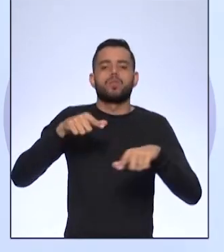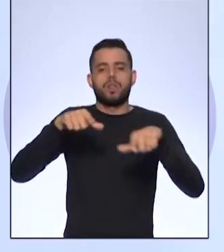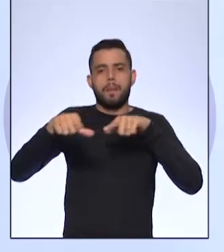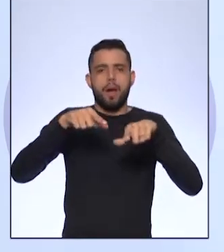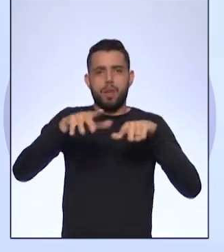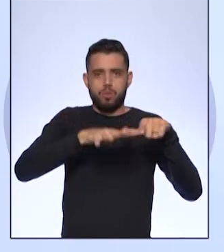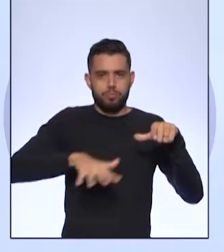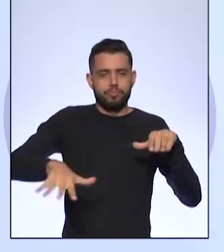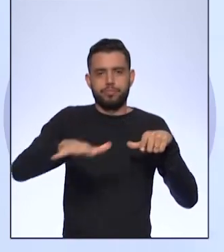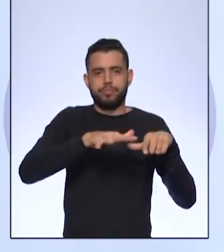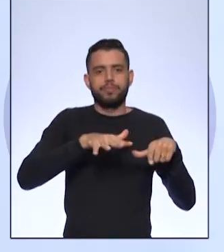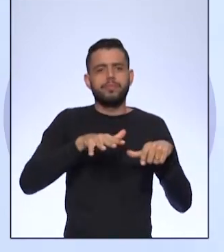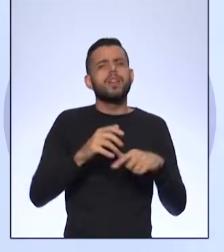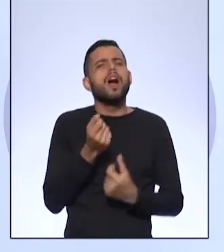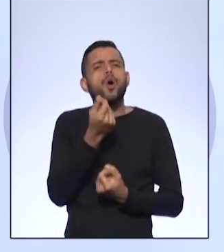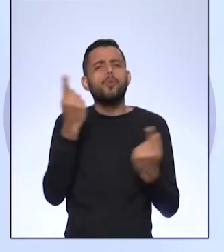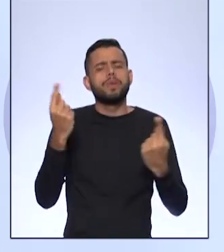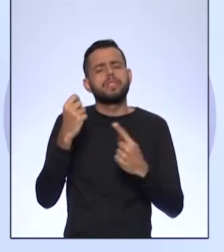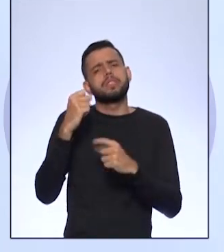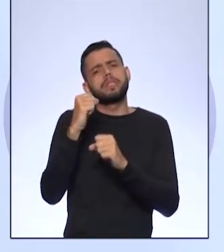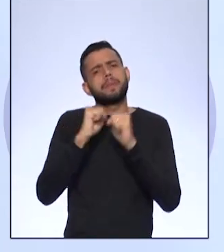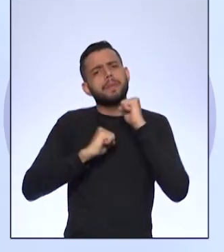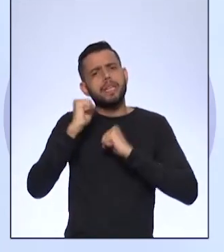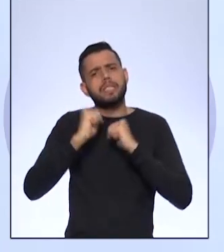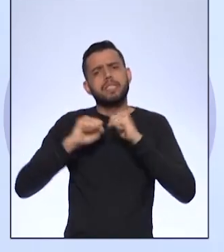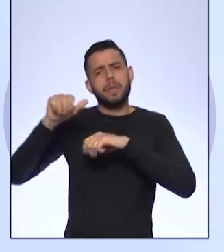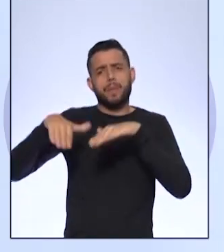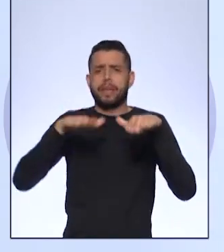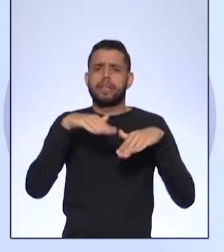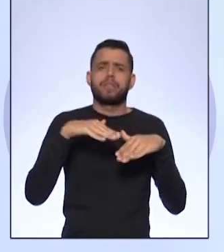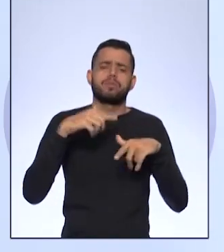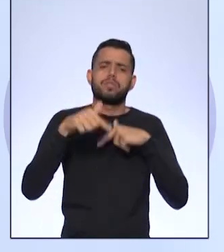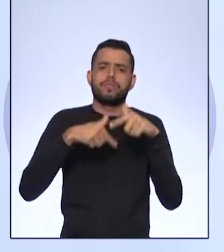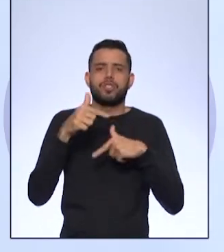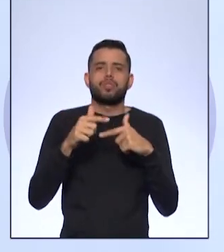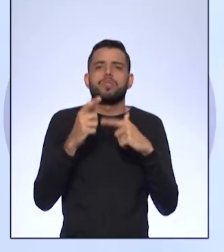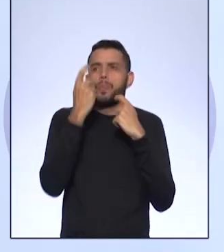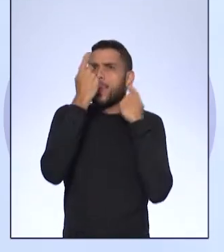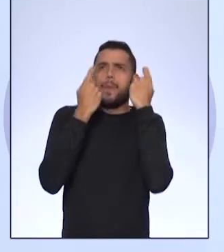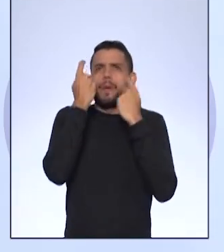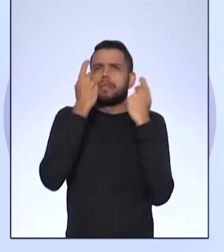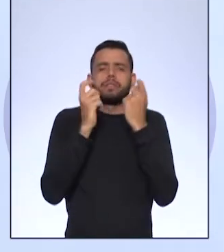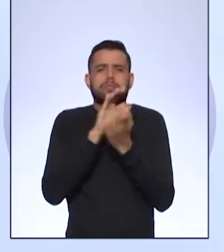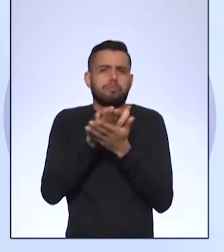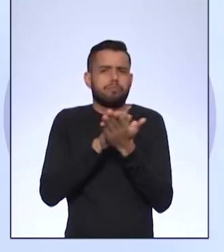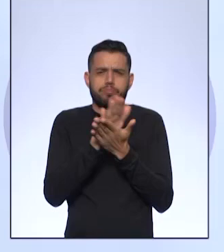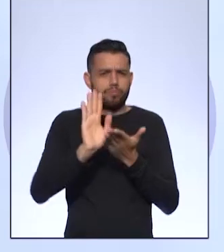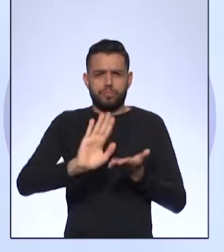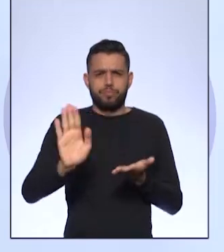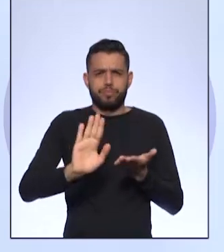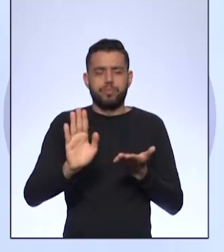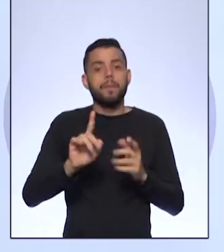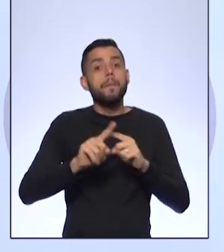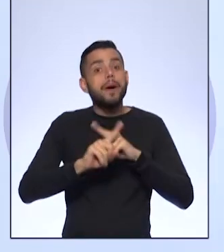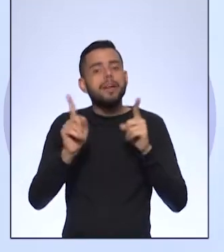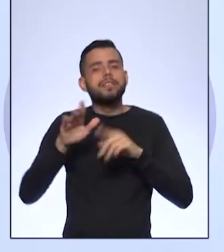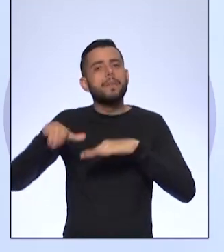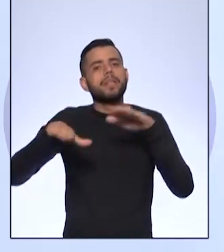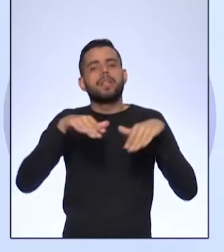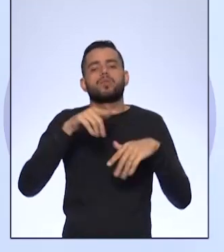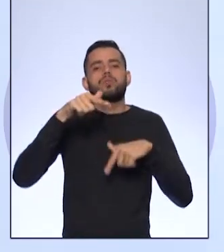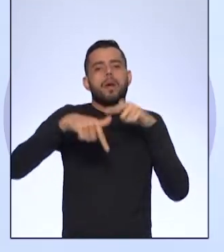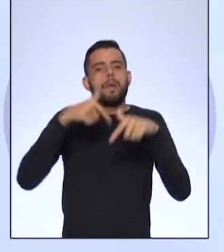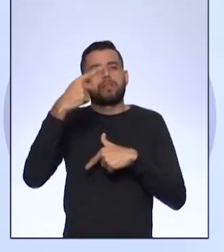tem empresas que, dependendo do tipo de serviço, não vai ter toda essa preocupação. Mas, dependendo do tipo de trabalho que você faz, se